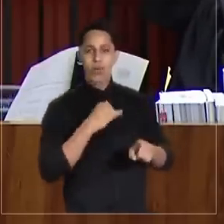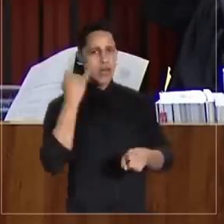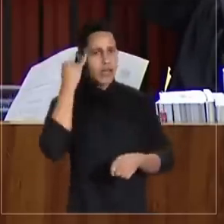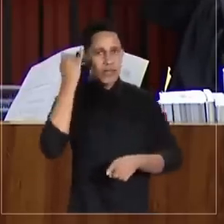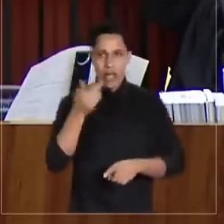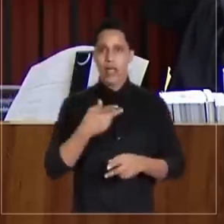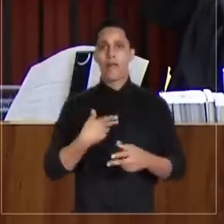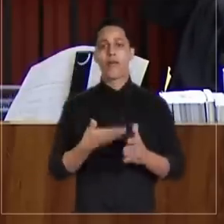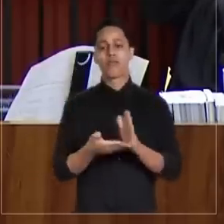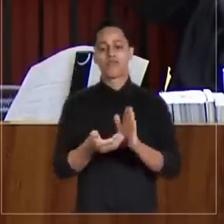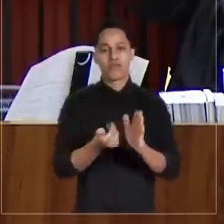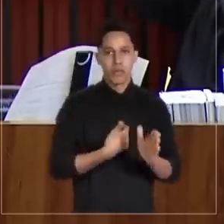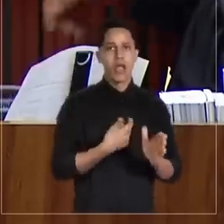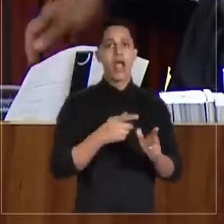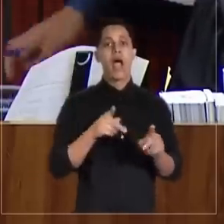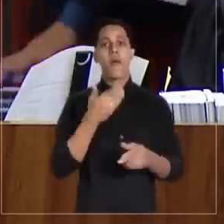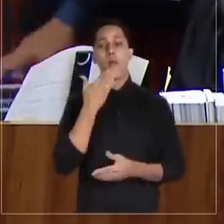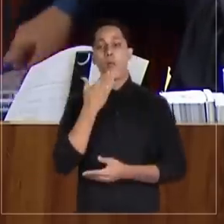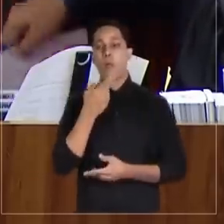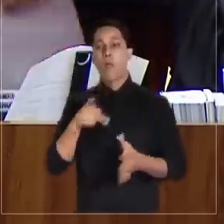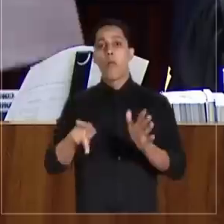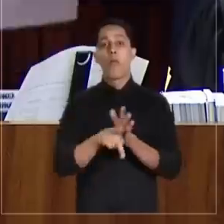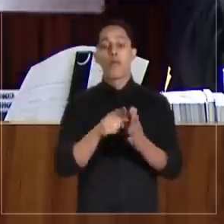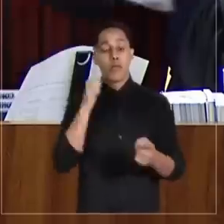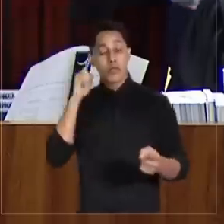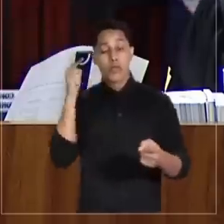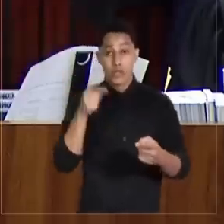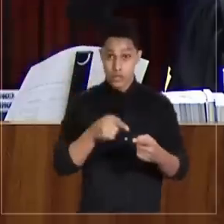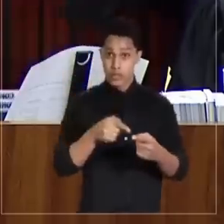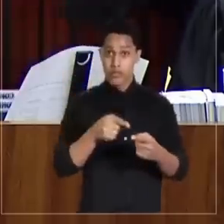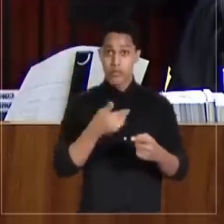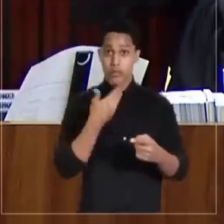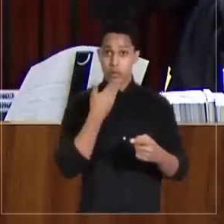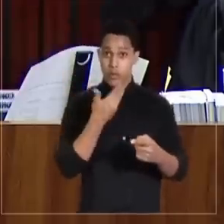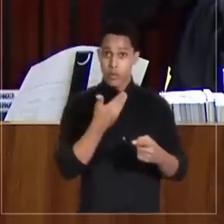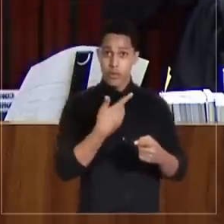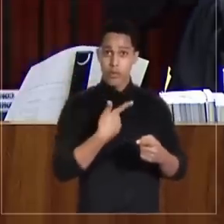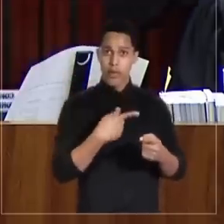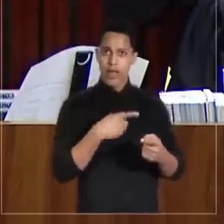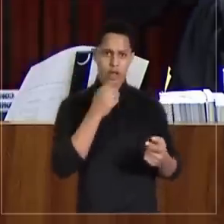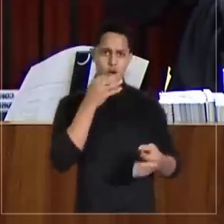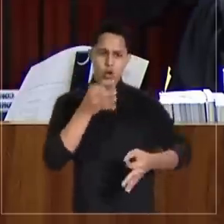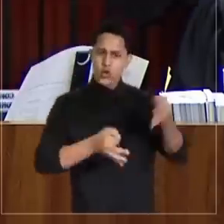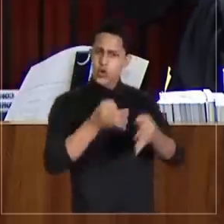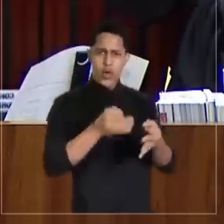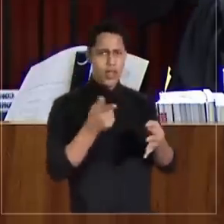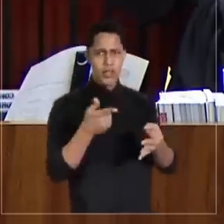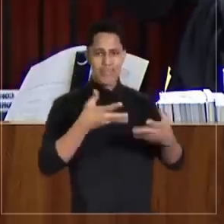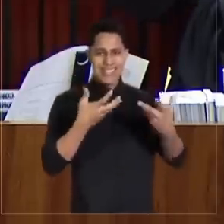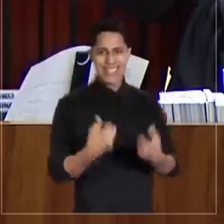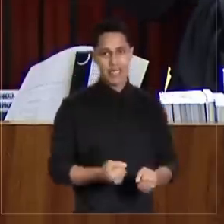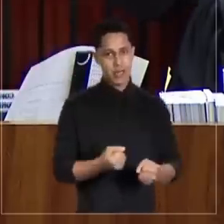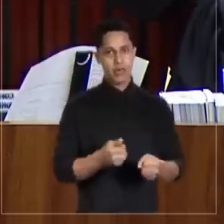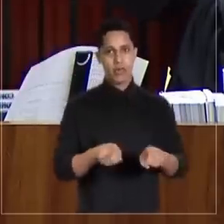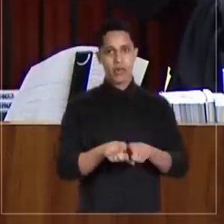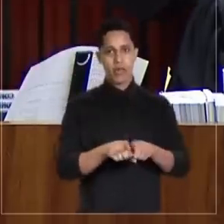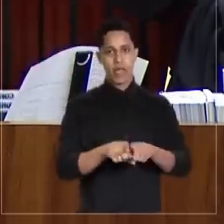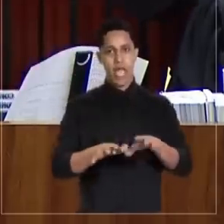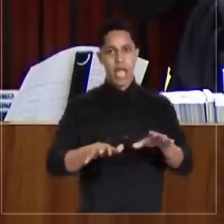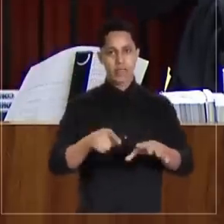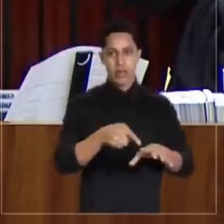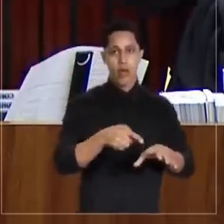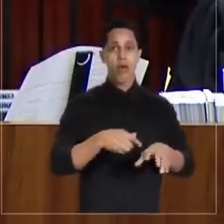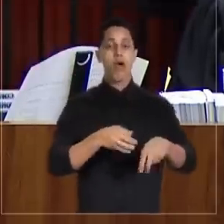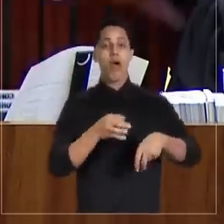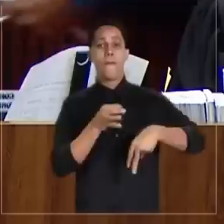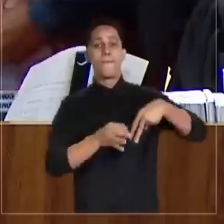acolher a preliminar de indevida ampliação objetiva da demanda e, no mérito, para julgar improcedente a ação, o ministro Raul